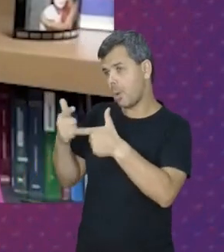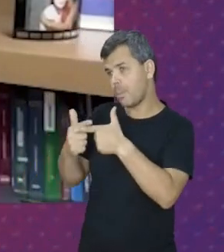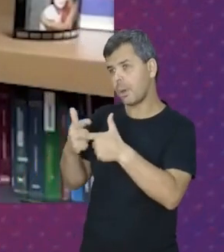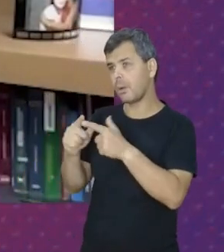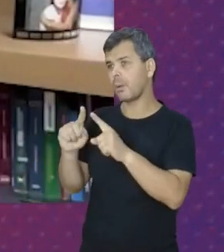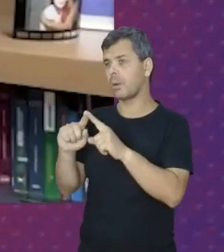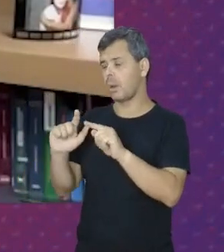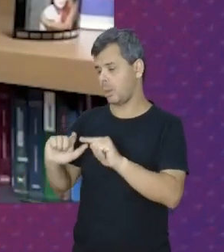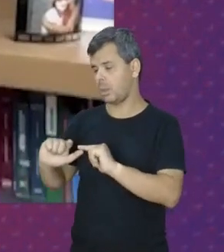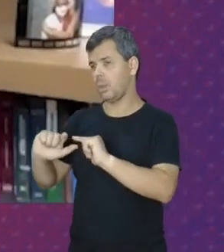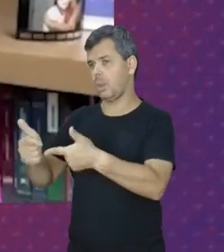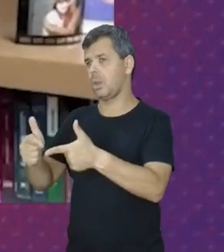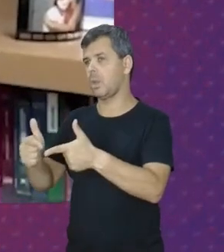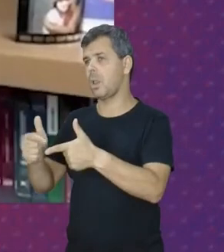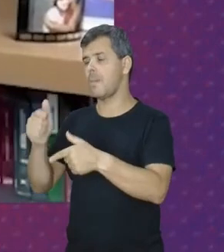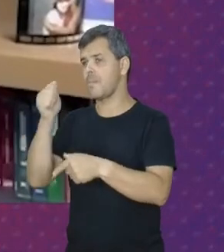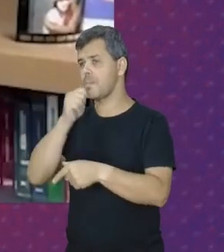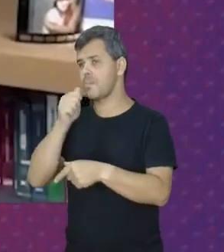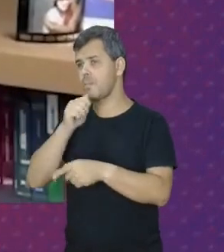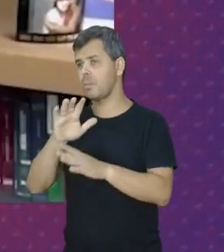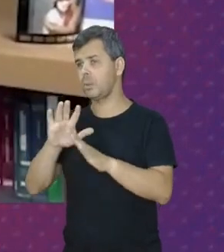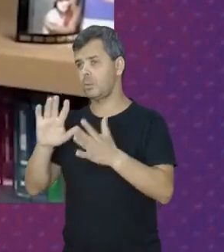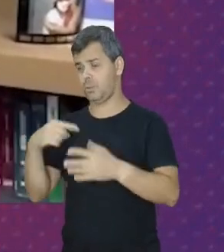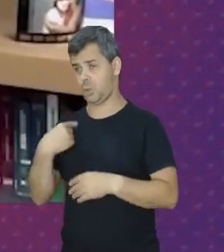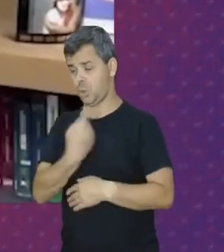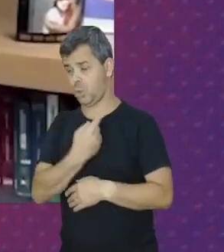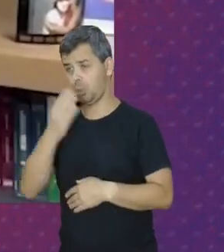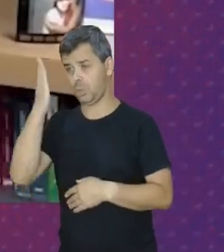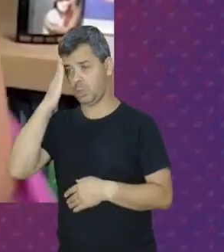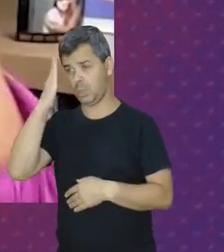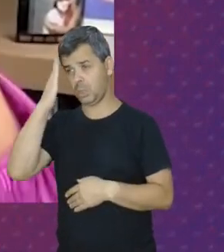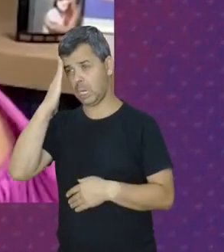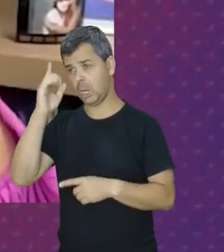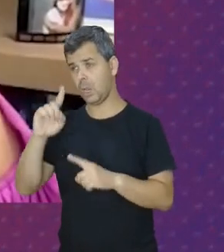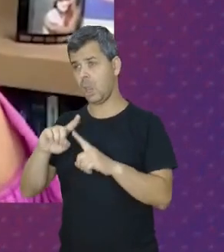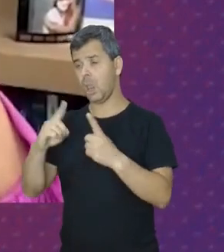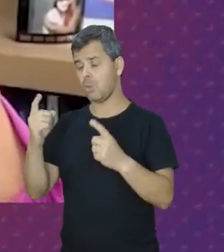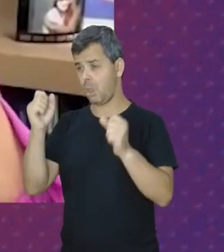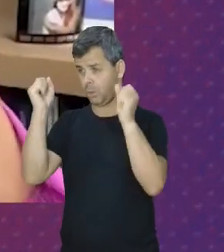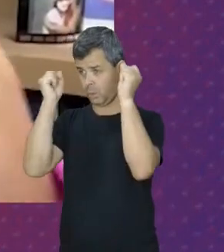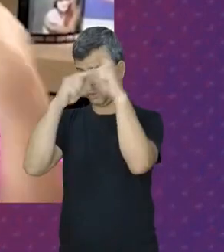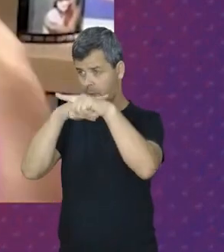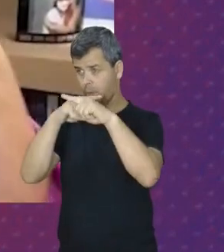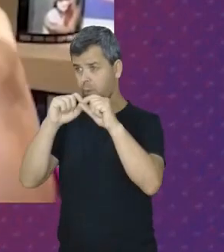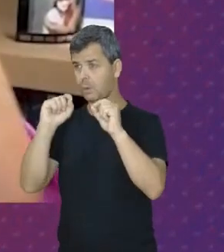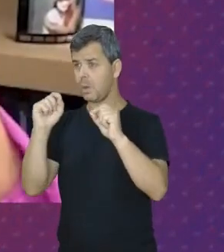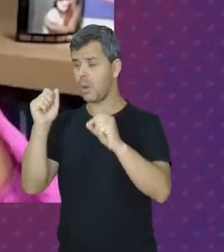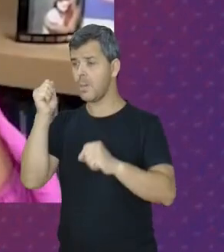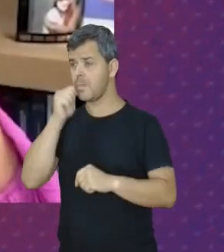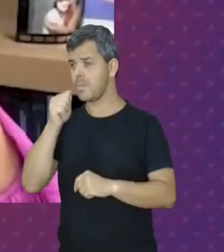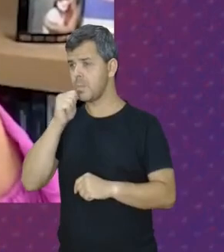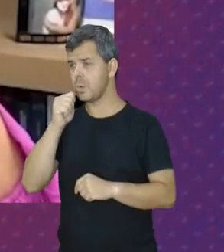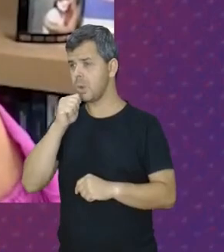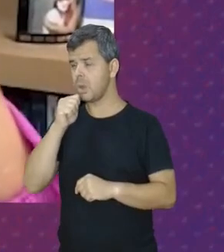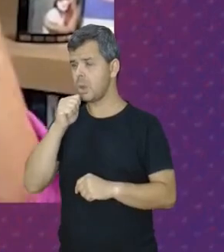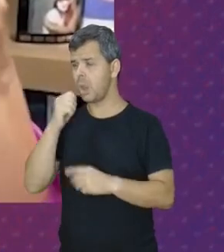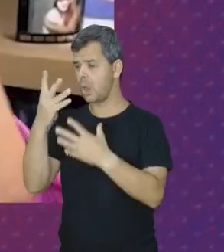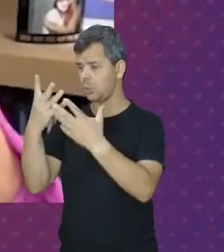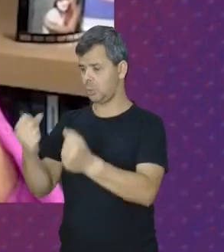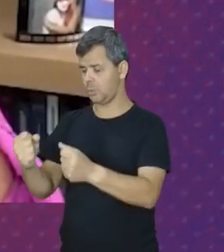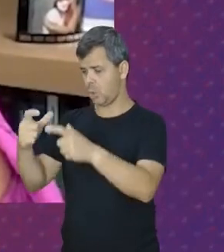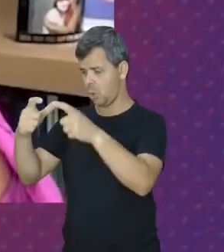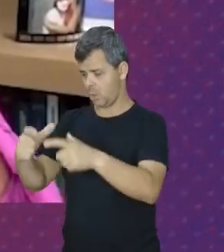né, à luta das mulheres. Então, nós sabemos o quanto é difícil para uma mulher ocupar